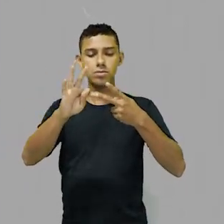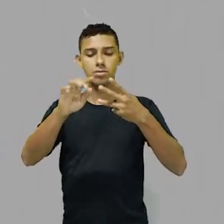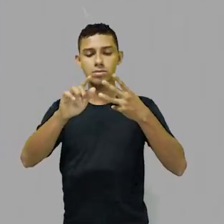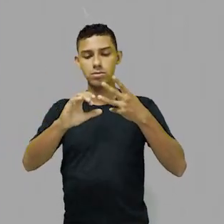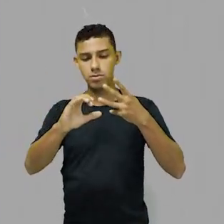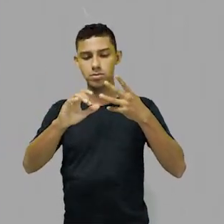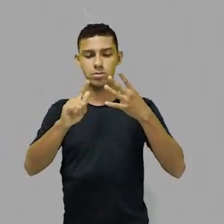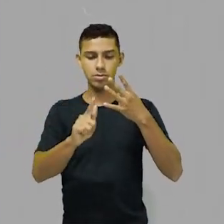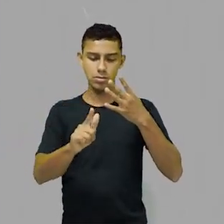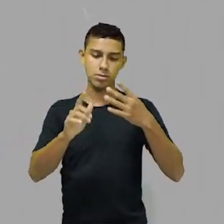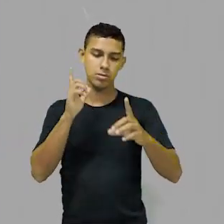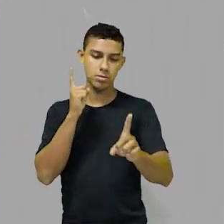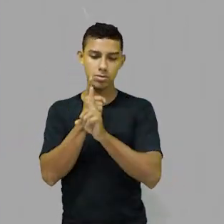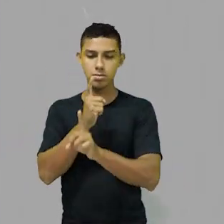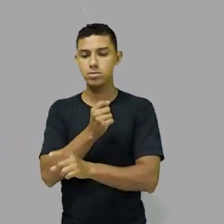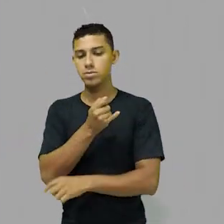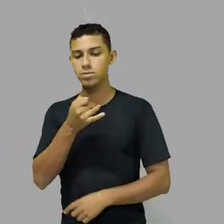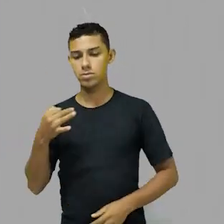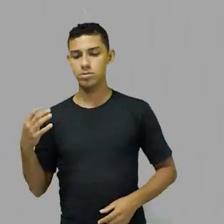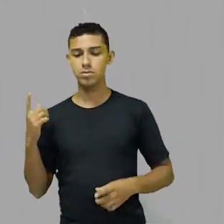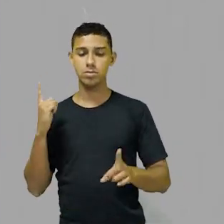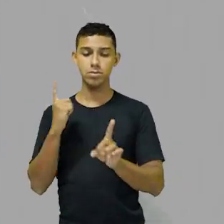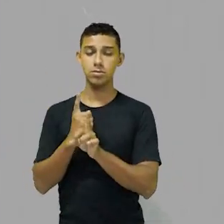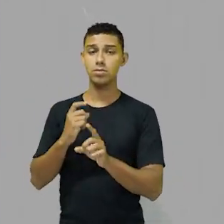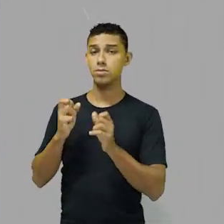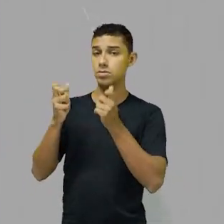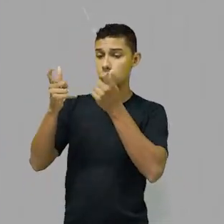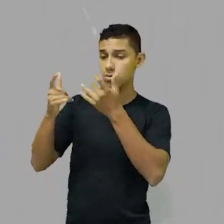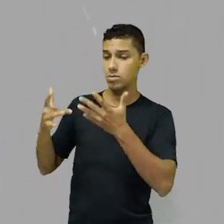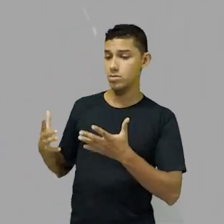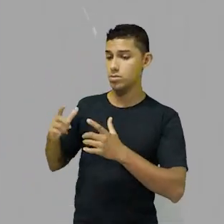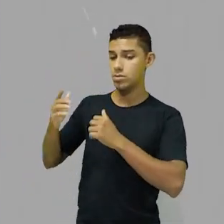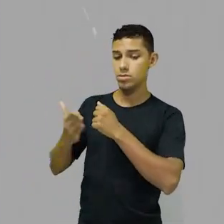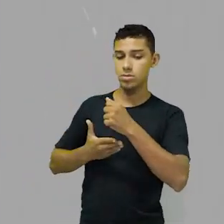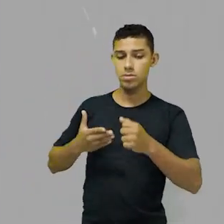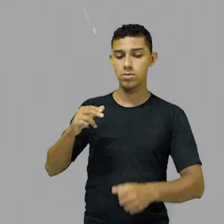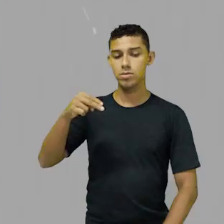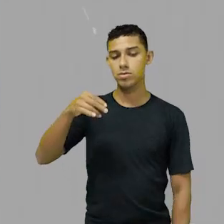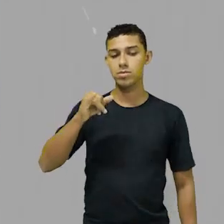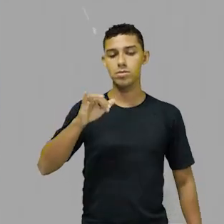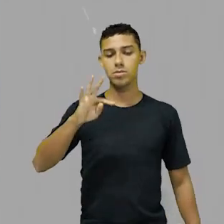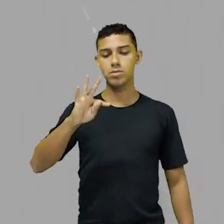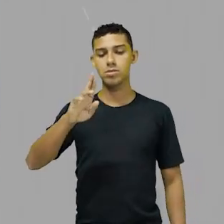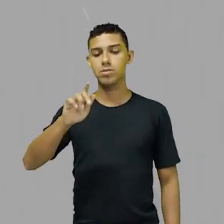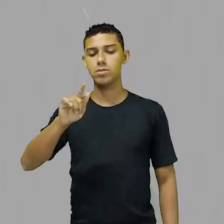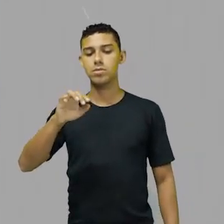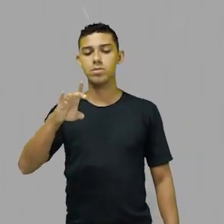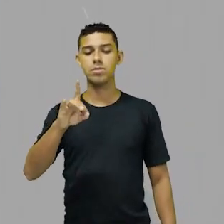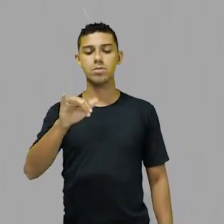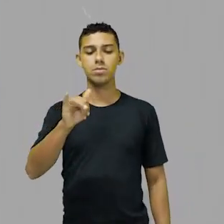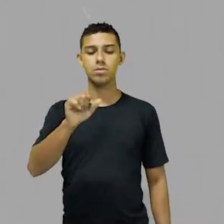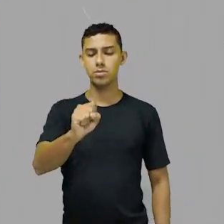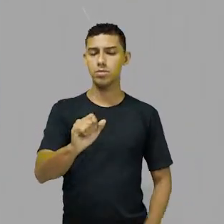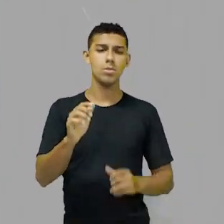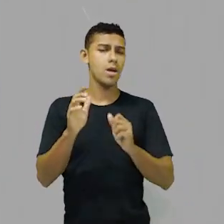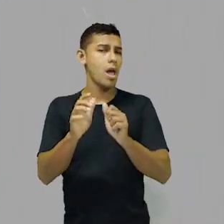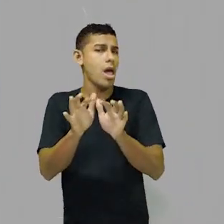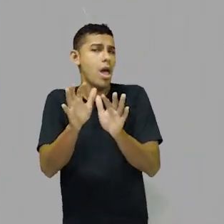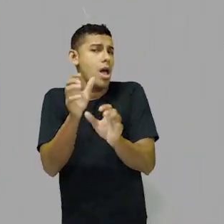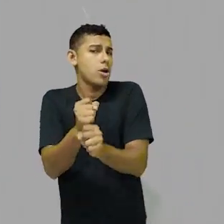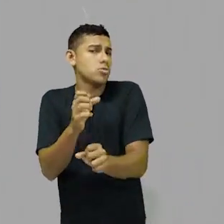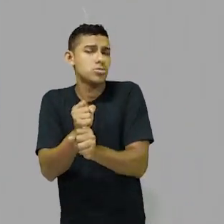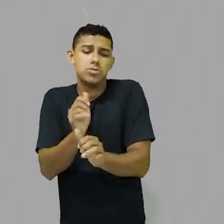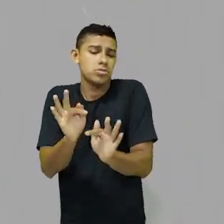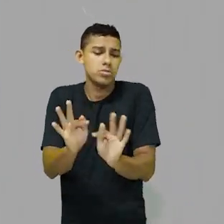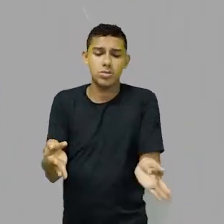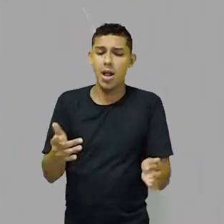você consegue descobrir a quantidade de todas as outras bases nitrogenadas. Ok, pessoal? É um cálculo simples. Você pode até